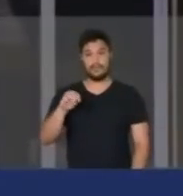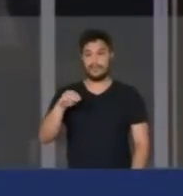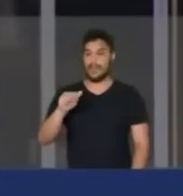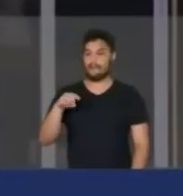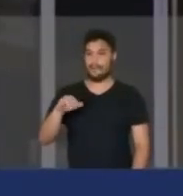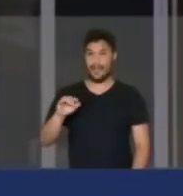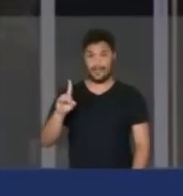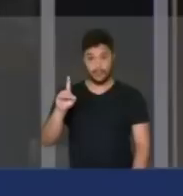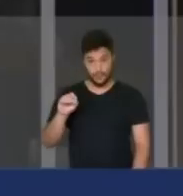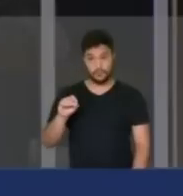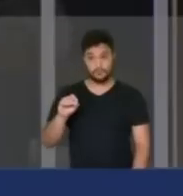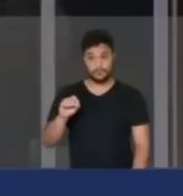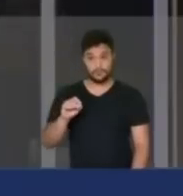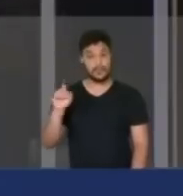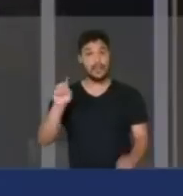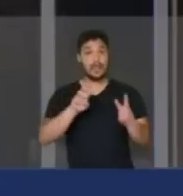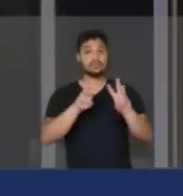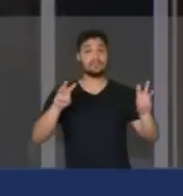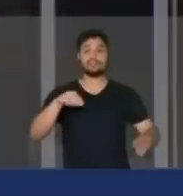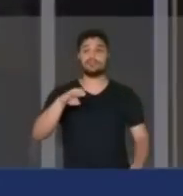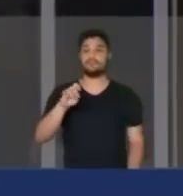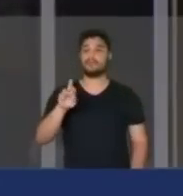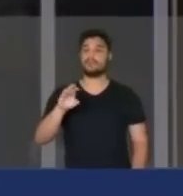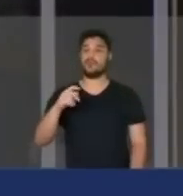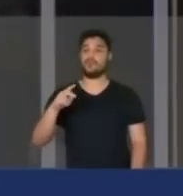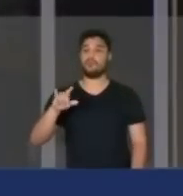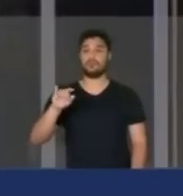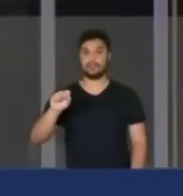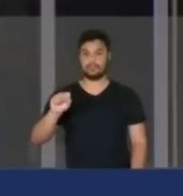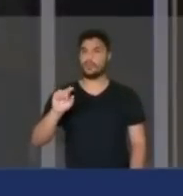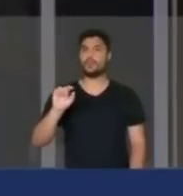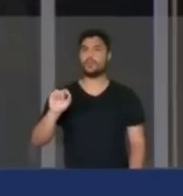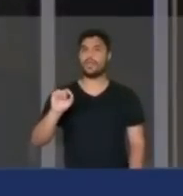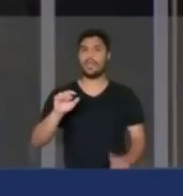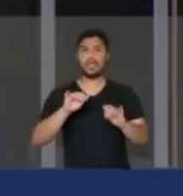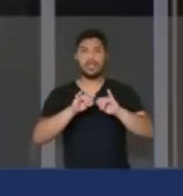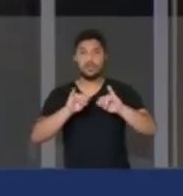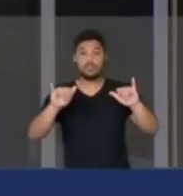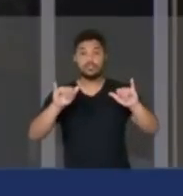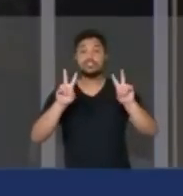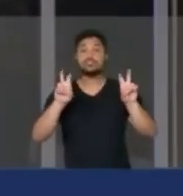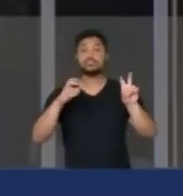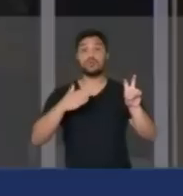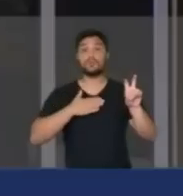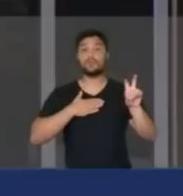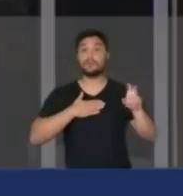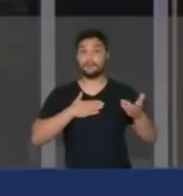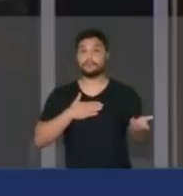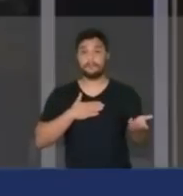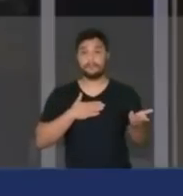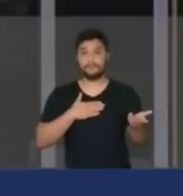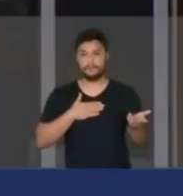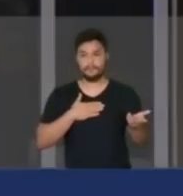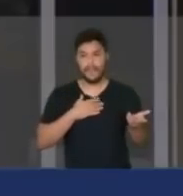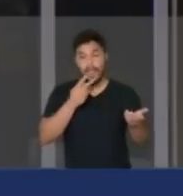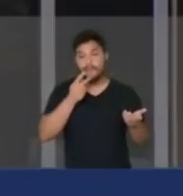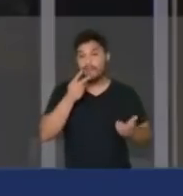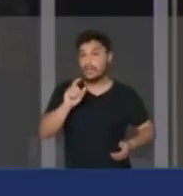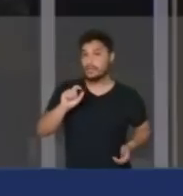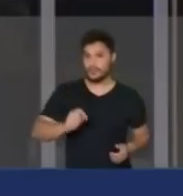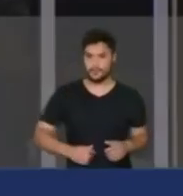do site metrópoles a notícia a meu respeito com a seguinte Manchete